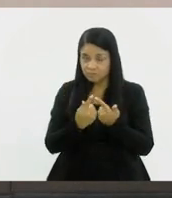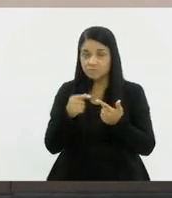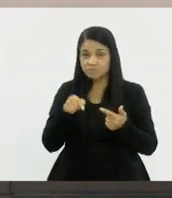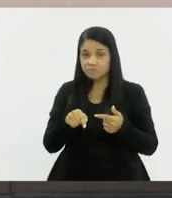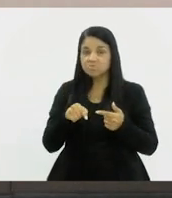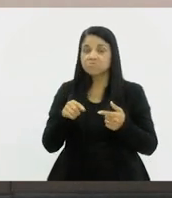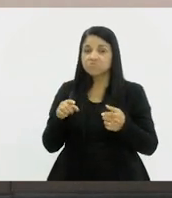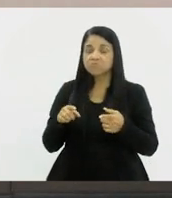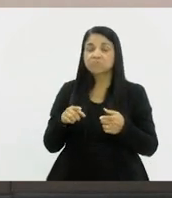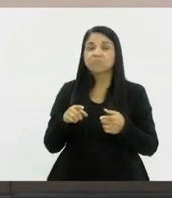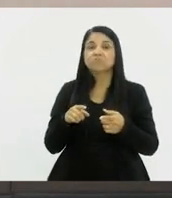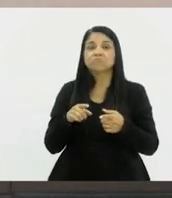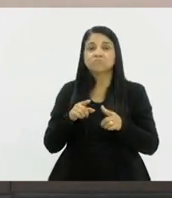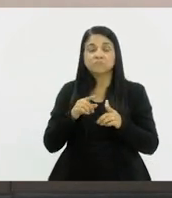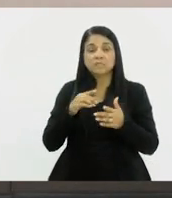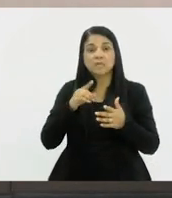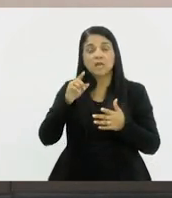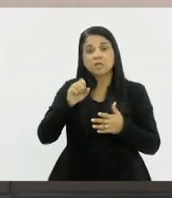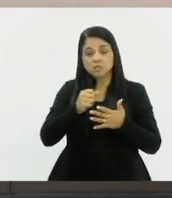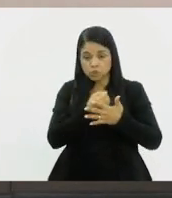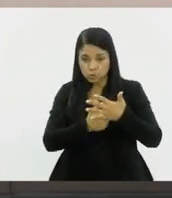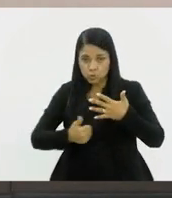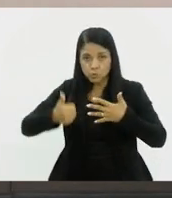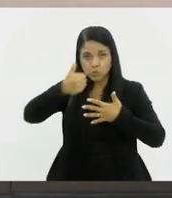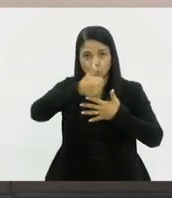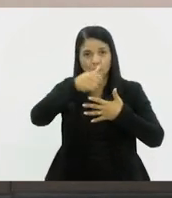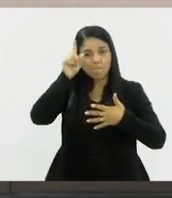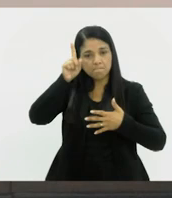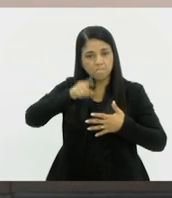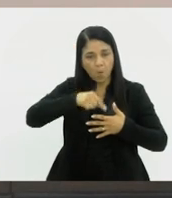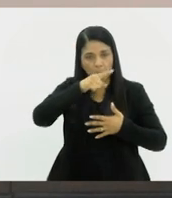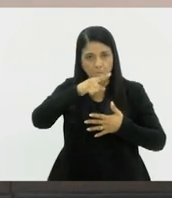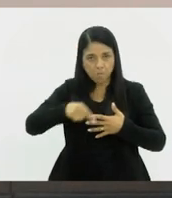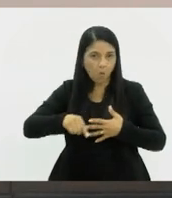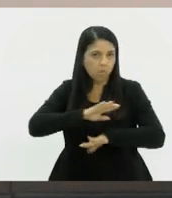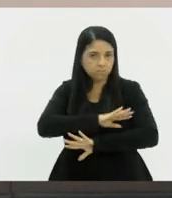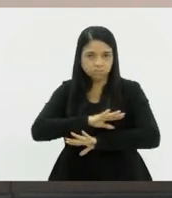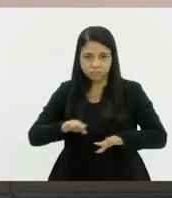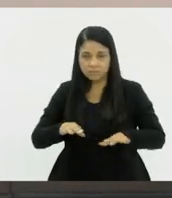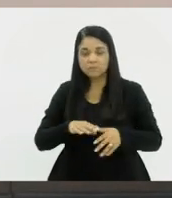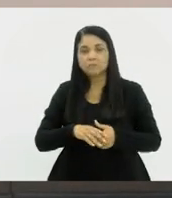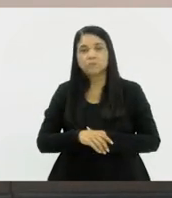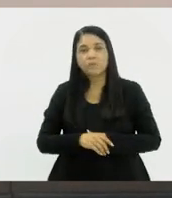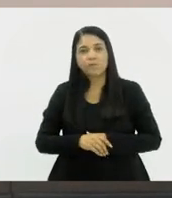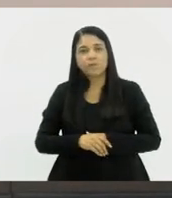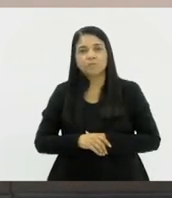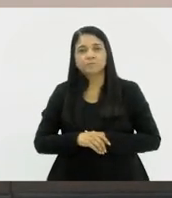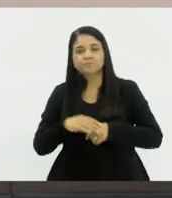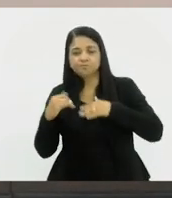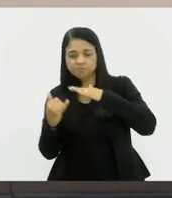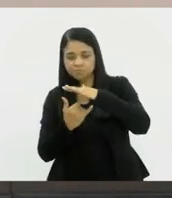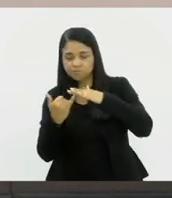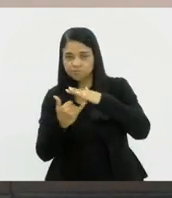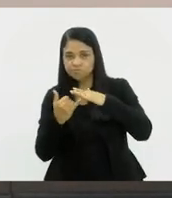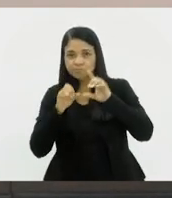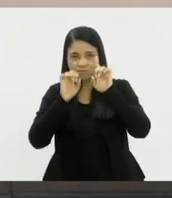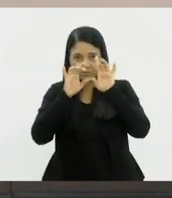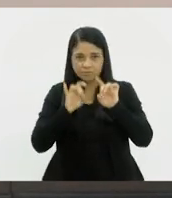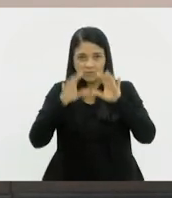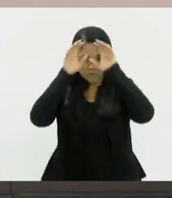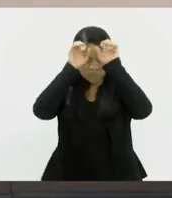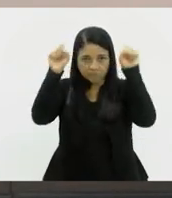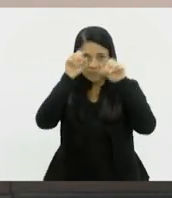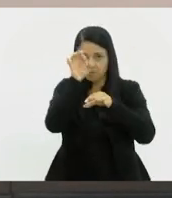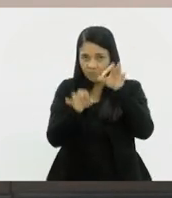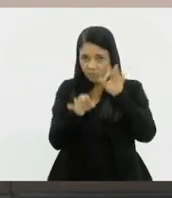essa súmula foi derrubada pelo pleno pelo órgão especial do Tribunal